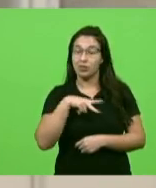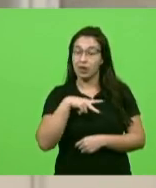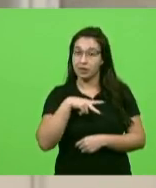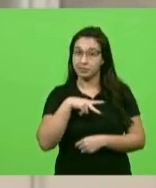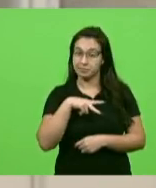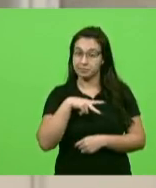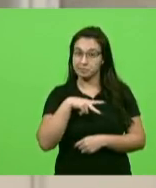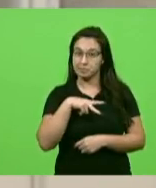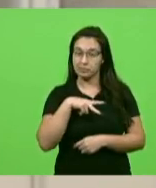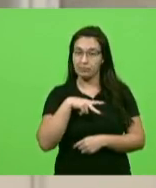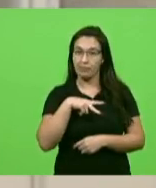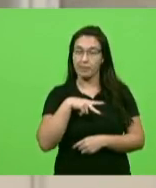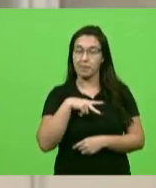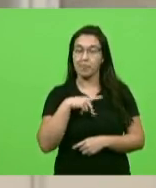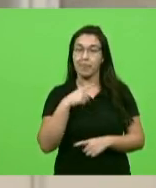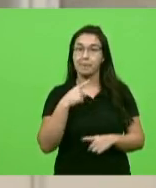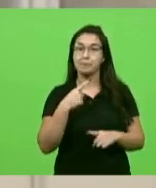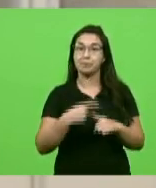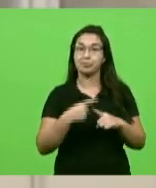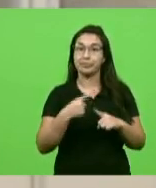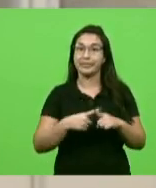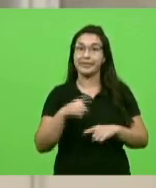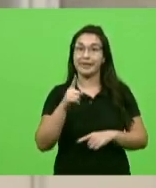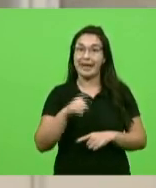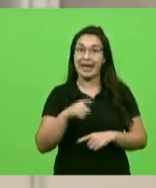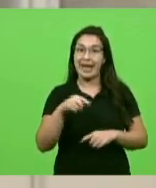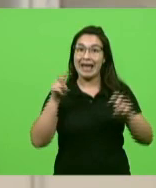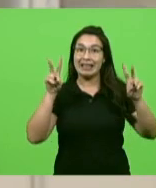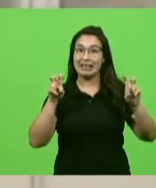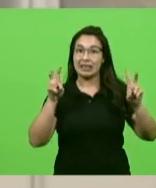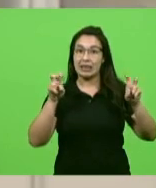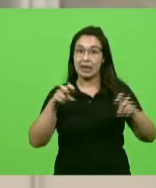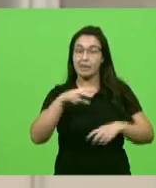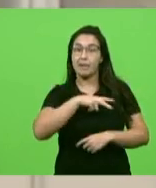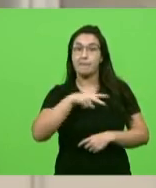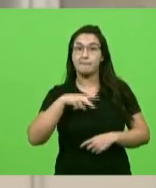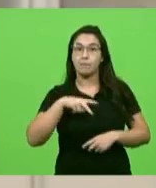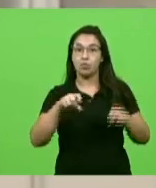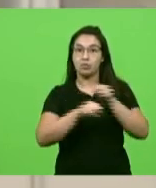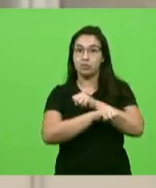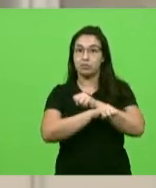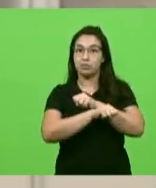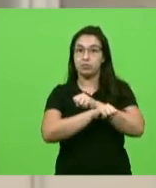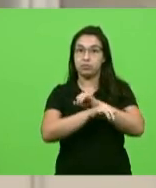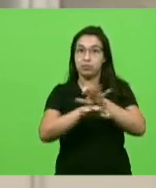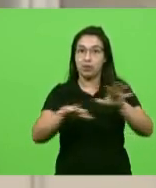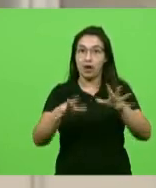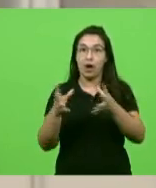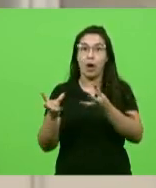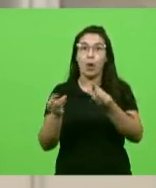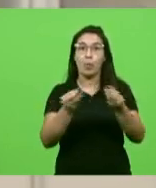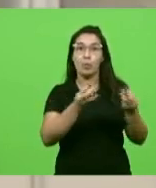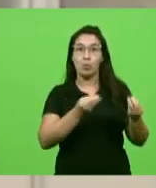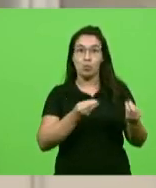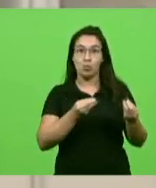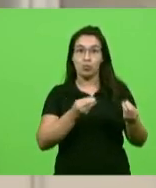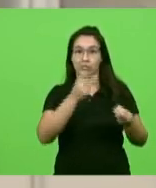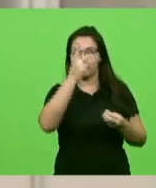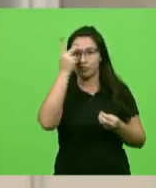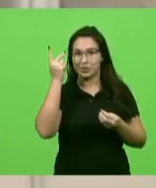porque ele era de uma repercussão pública algo que estava ocorrendo